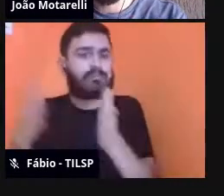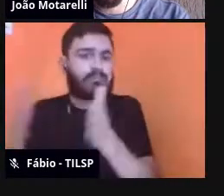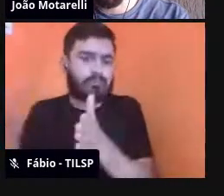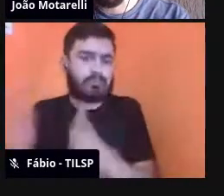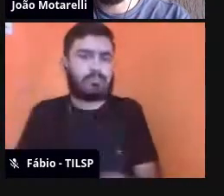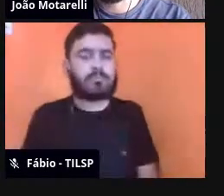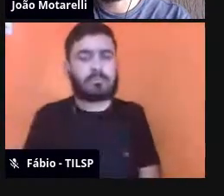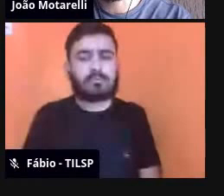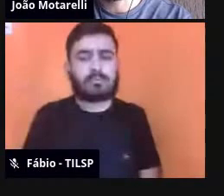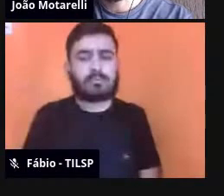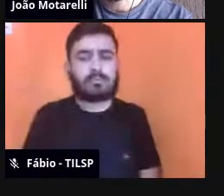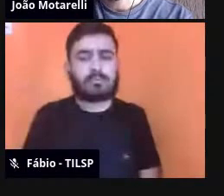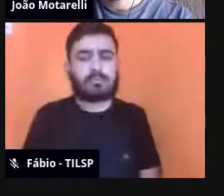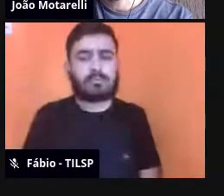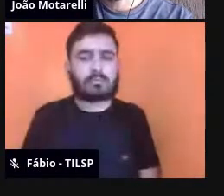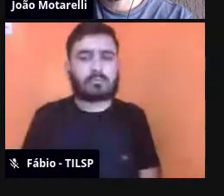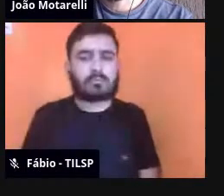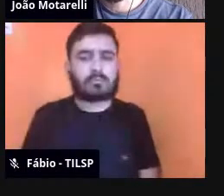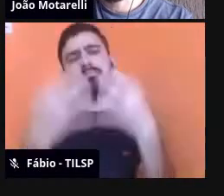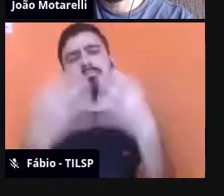né, que ela investigou nesse estudo,